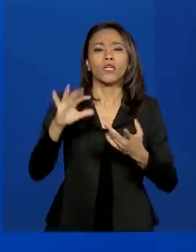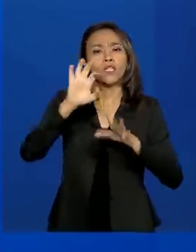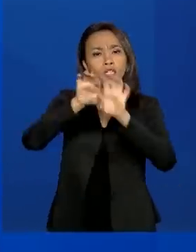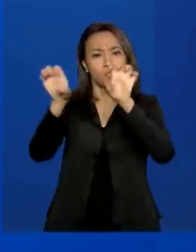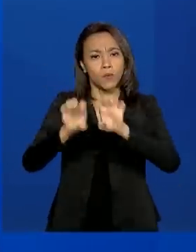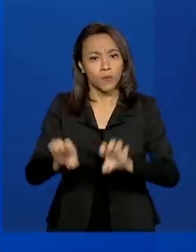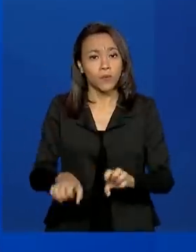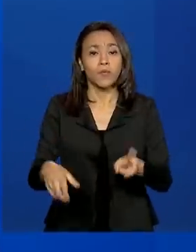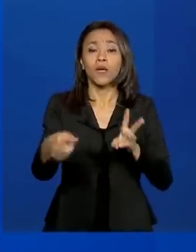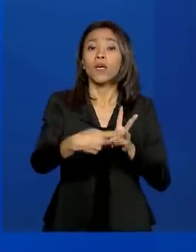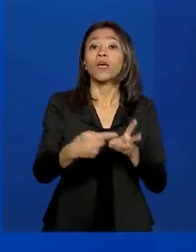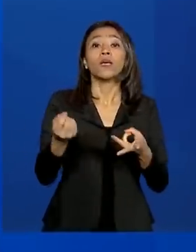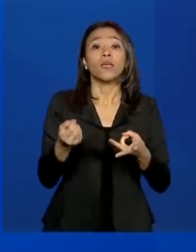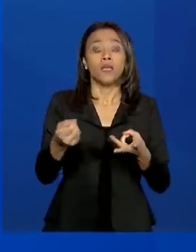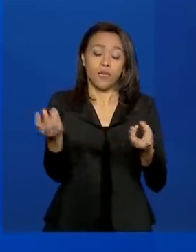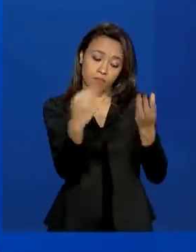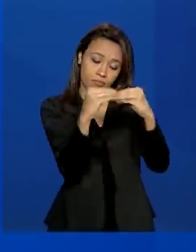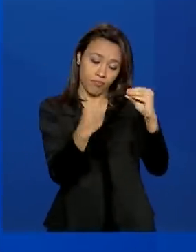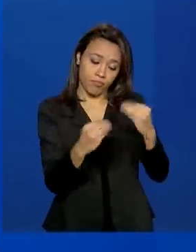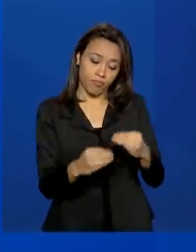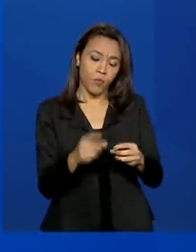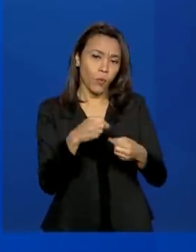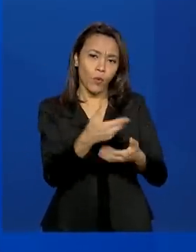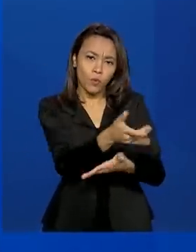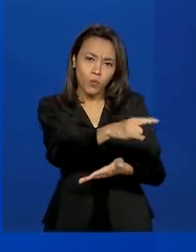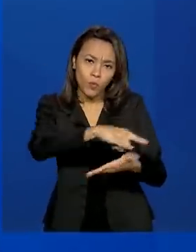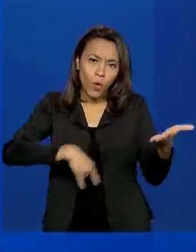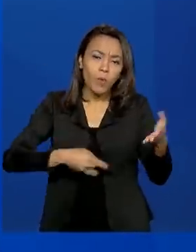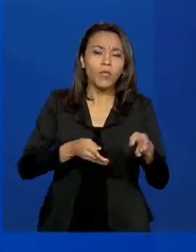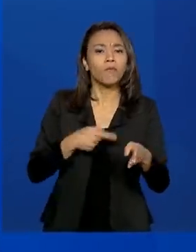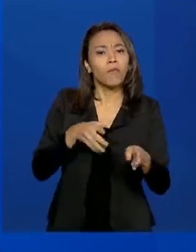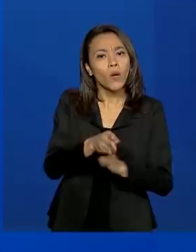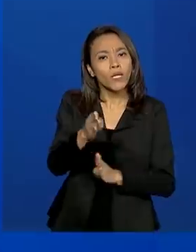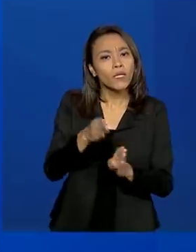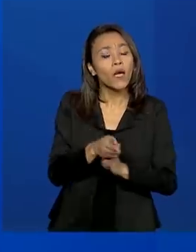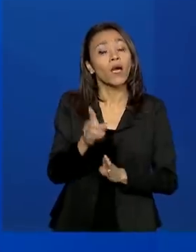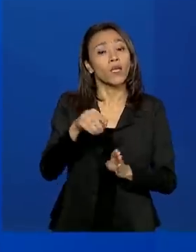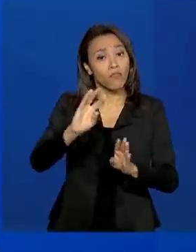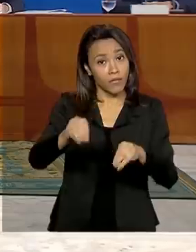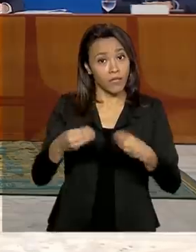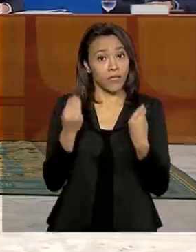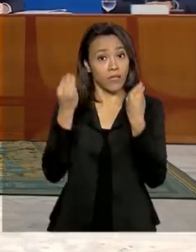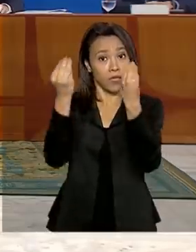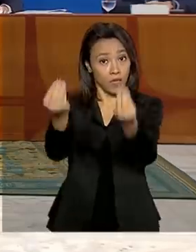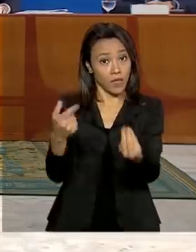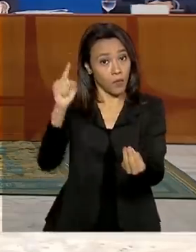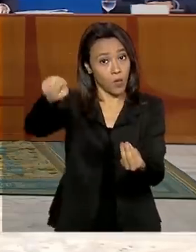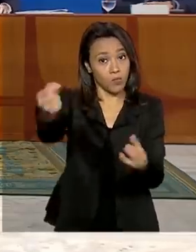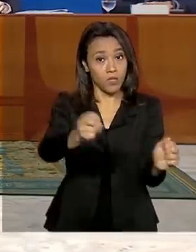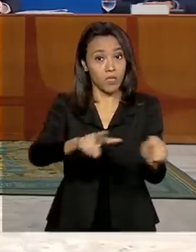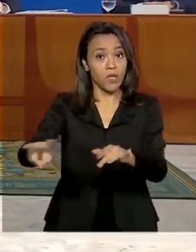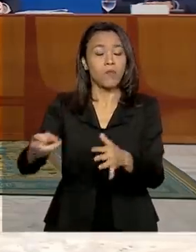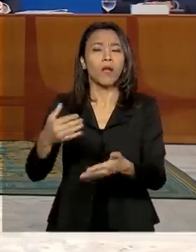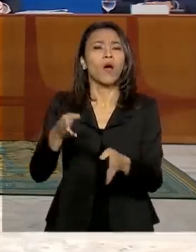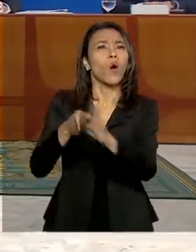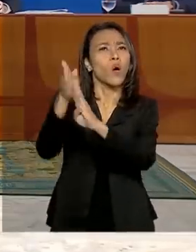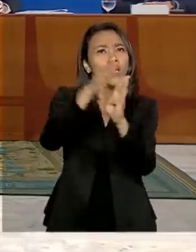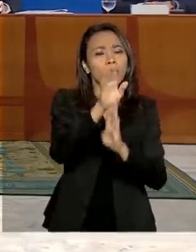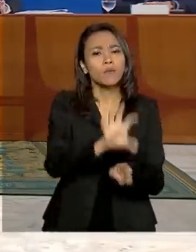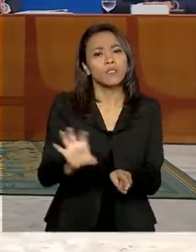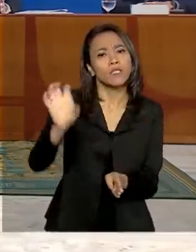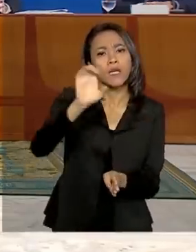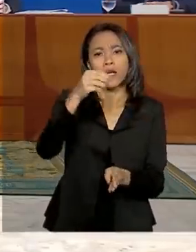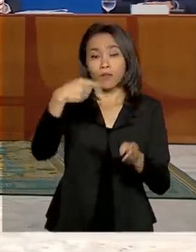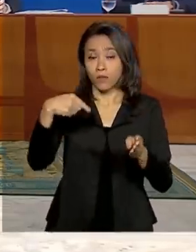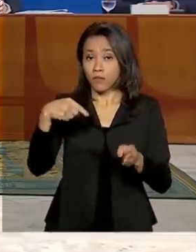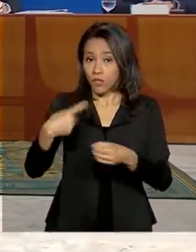e na elaboração de uma diretriz que deve ser entregue na próxima semana para auxiliar os estados e municípios nas medidas